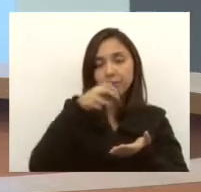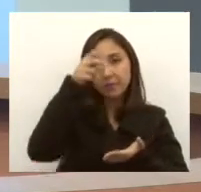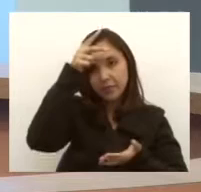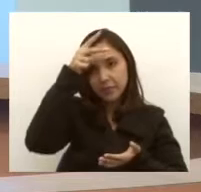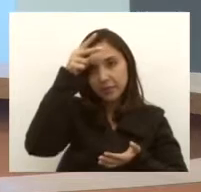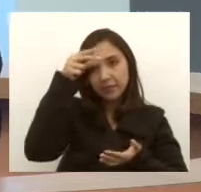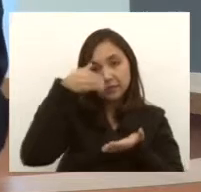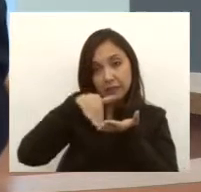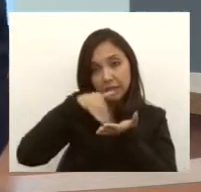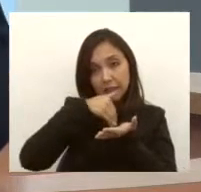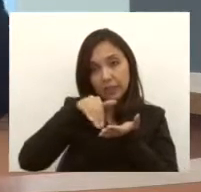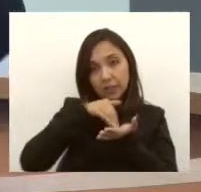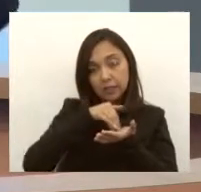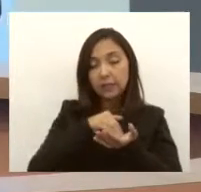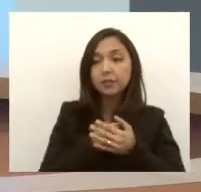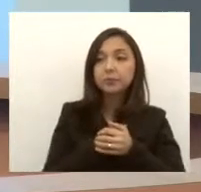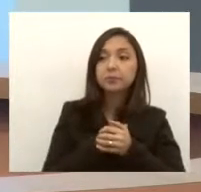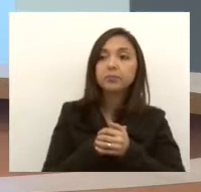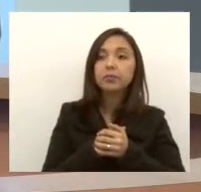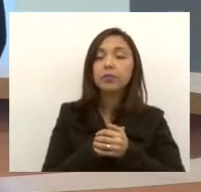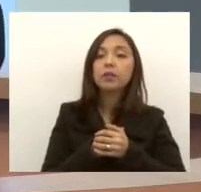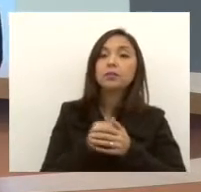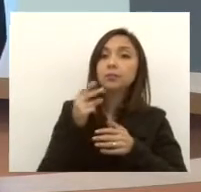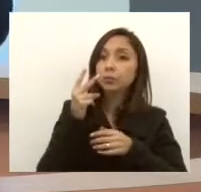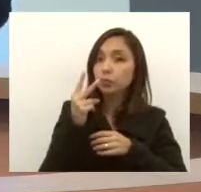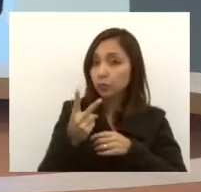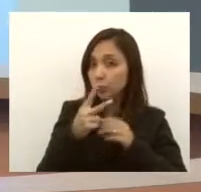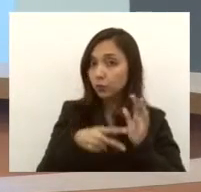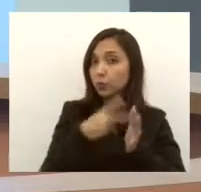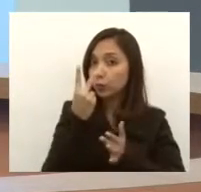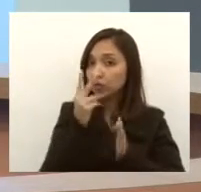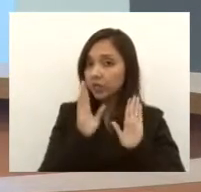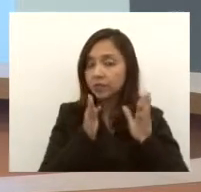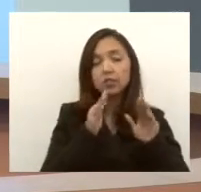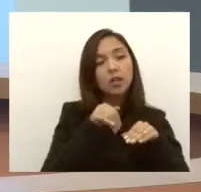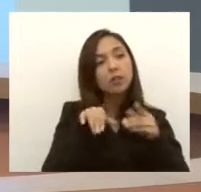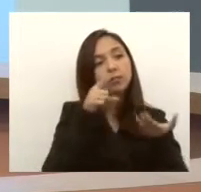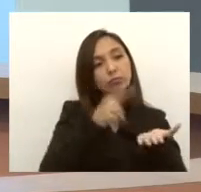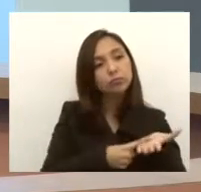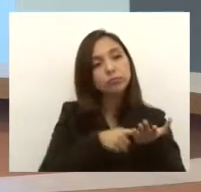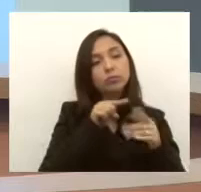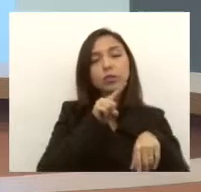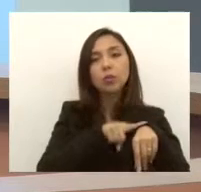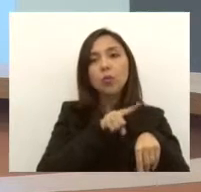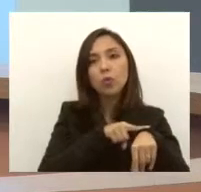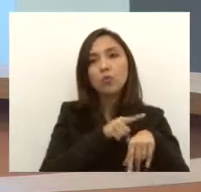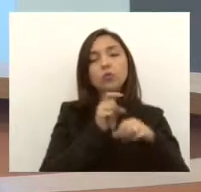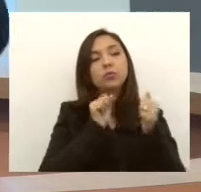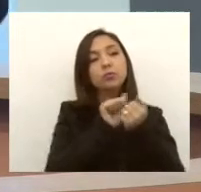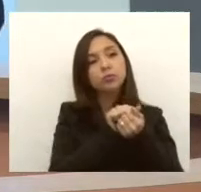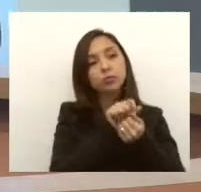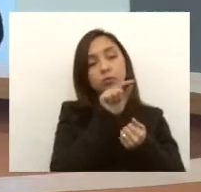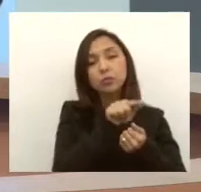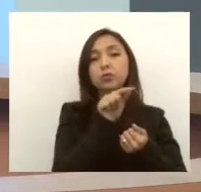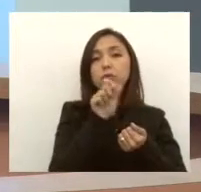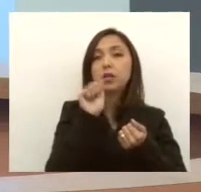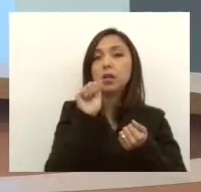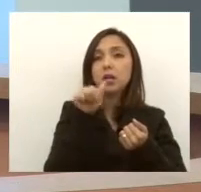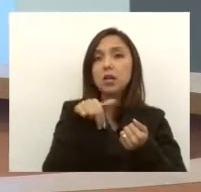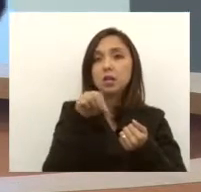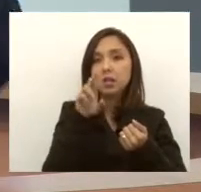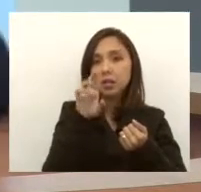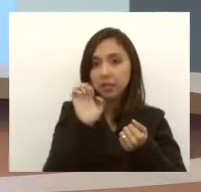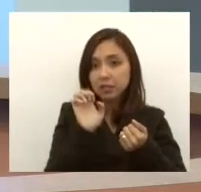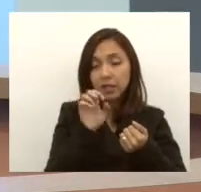duas vezes, só para concluir, senhor presidente, por duas vezes já marquei o horário com o secretário, o senhor André, e infelizmente por